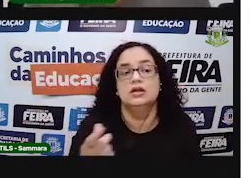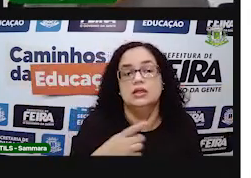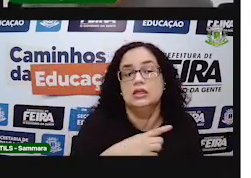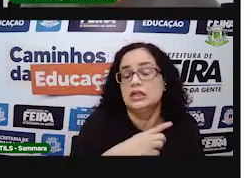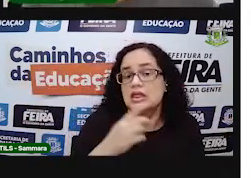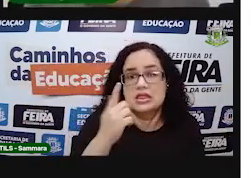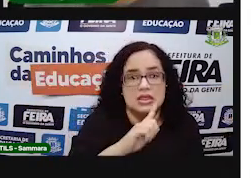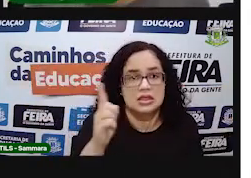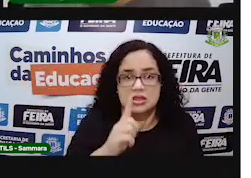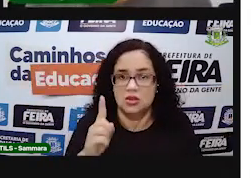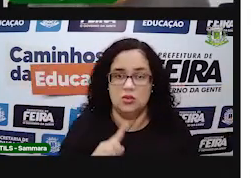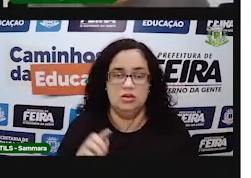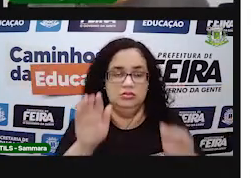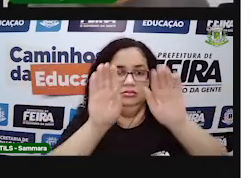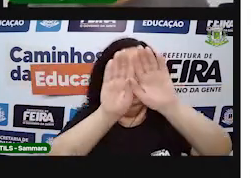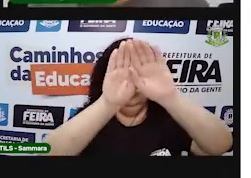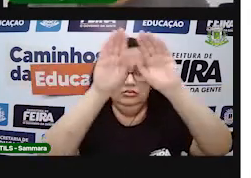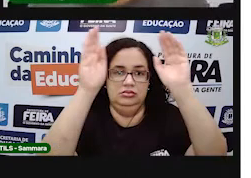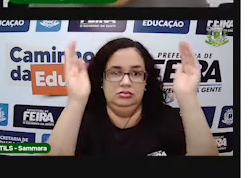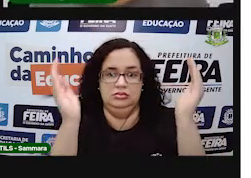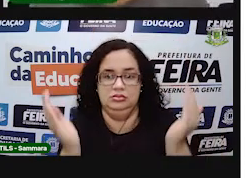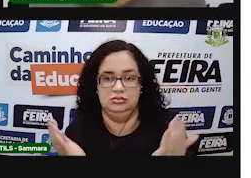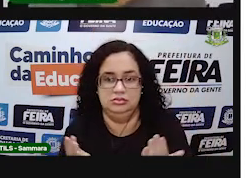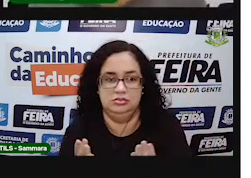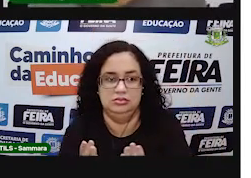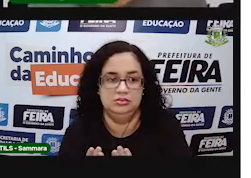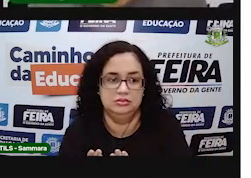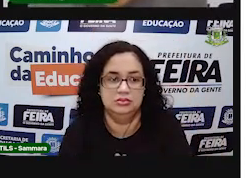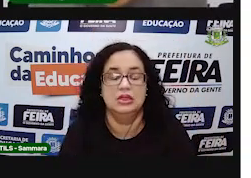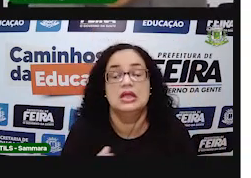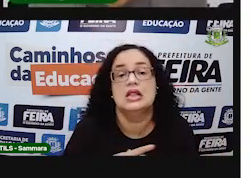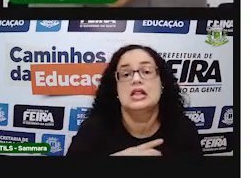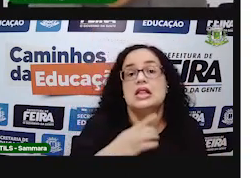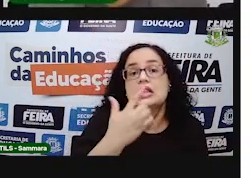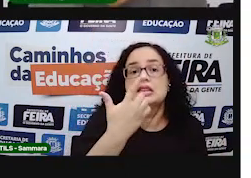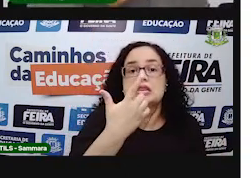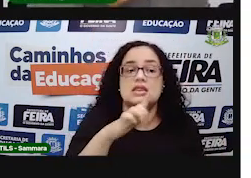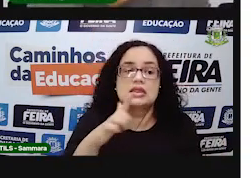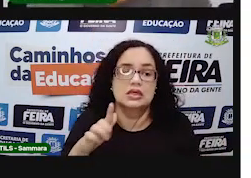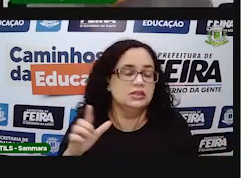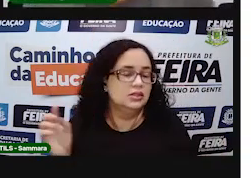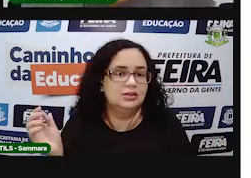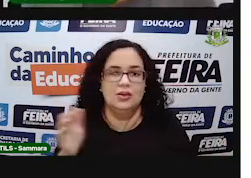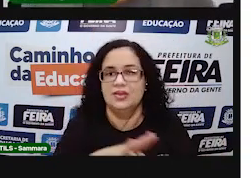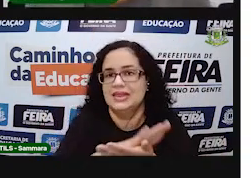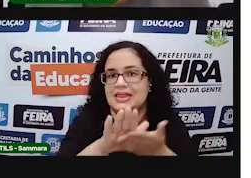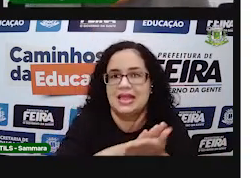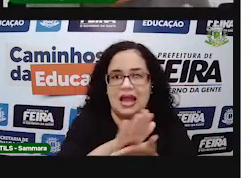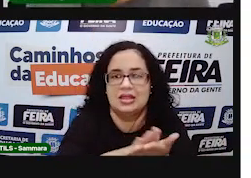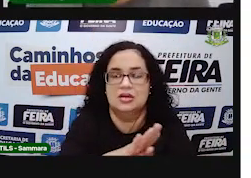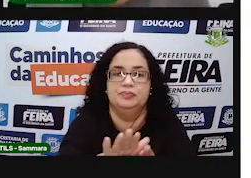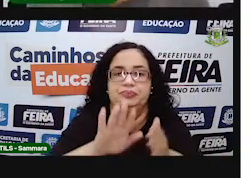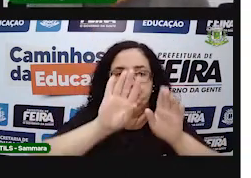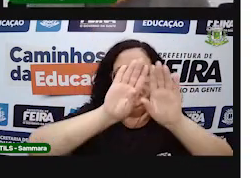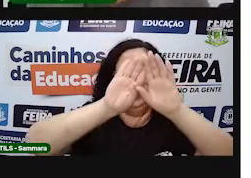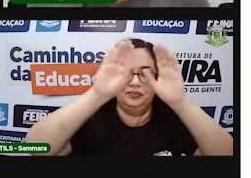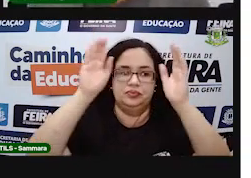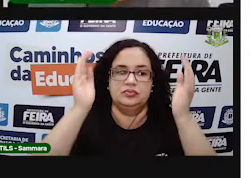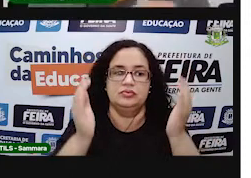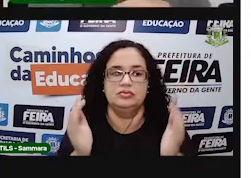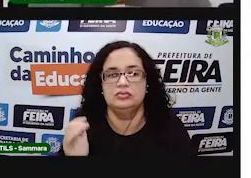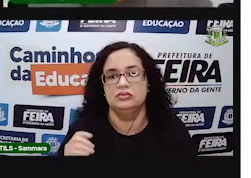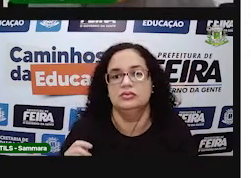são aqueles que não são corpos redondos, tá bom? São aqueles que não têm partes